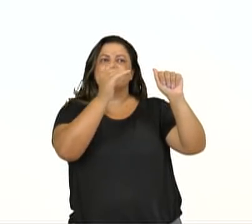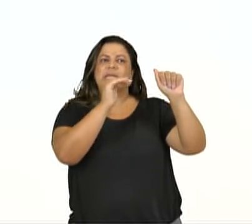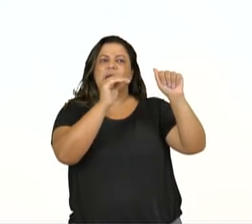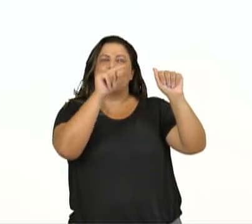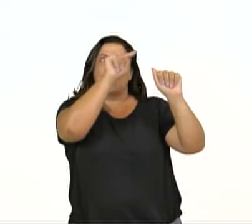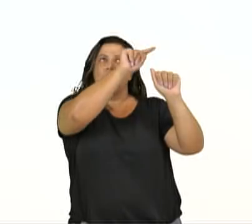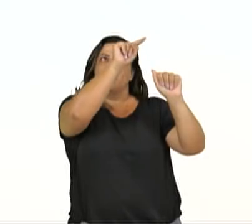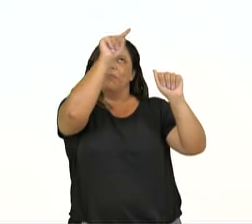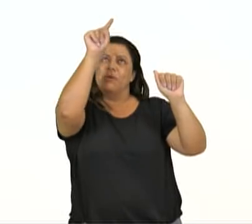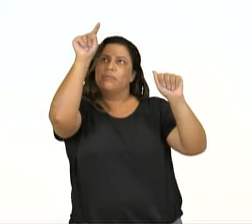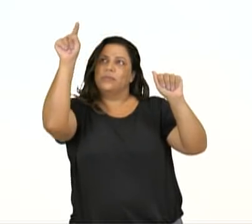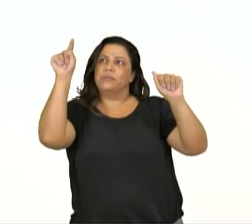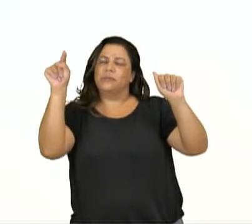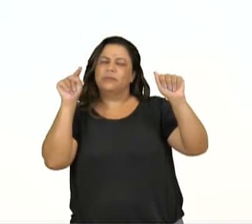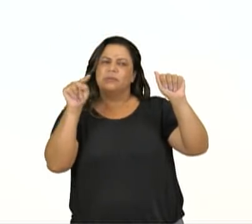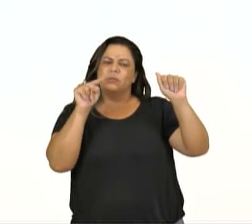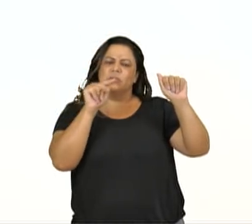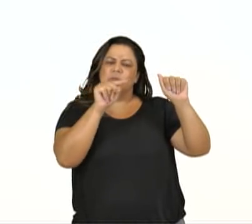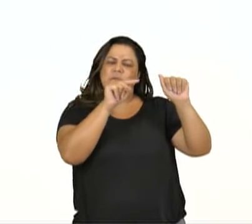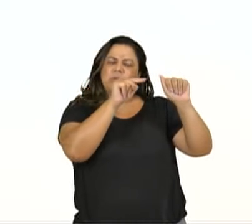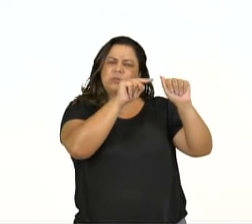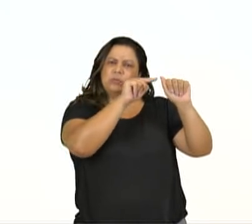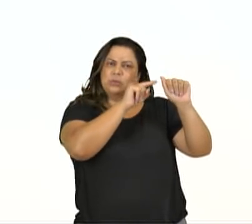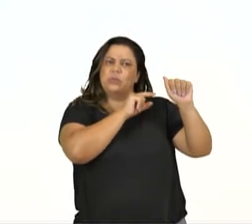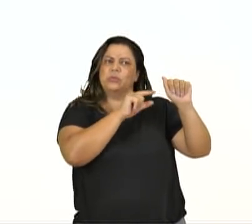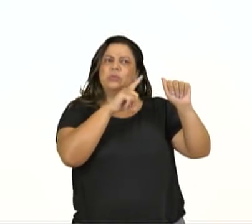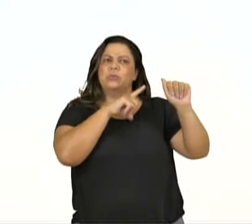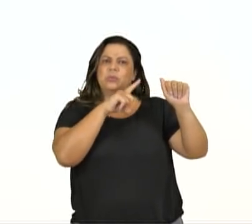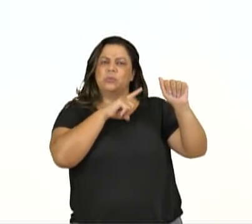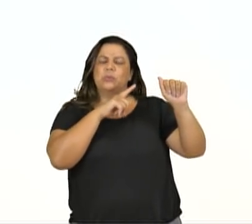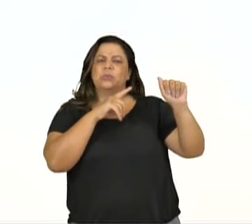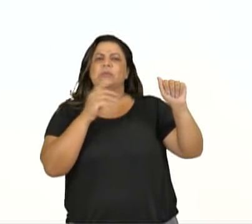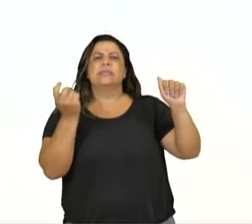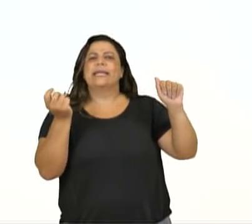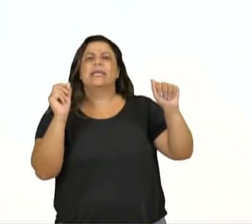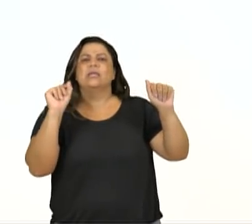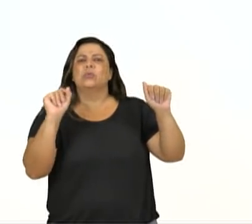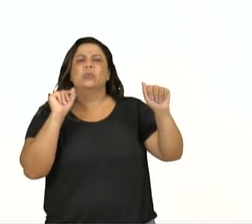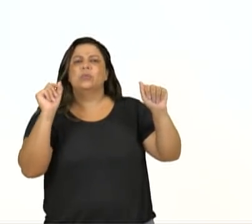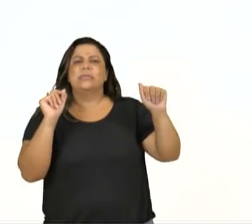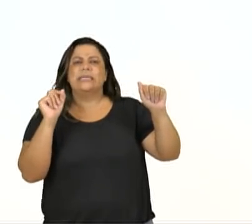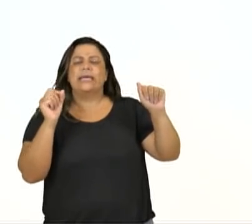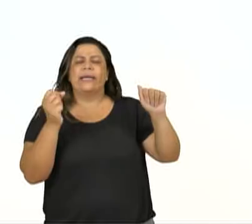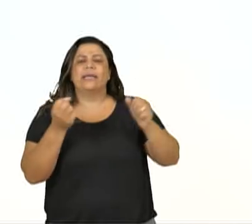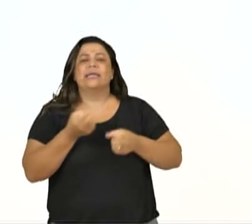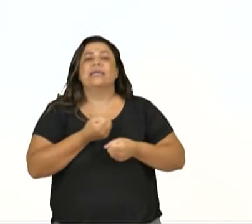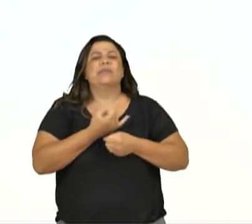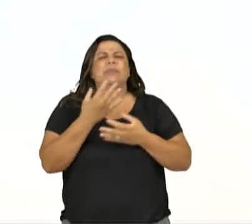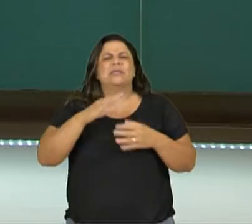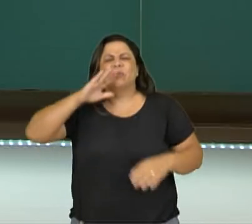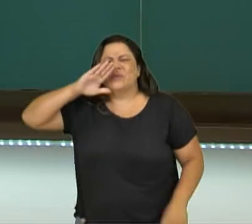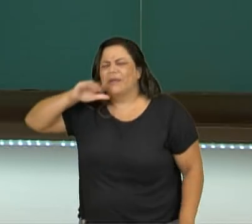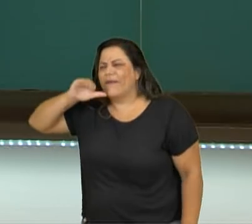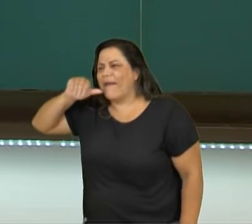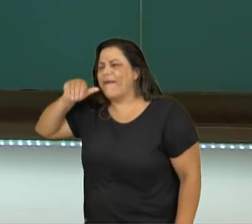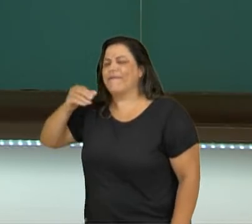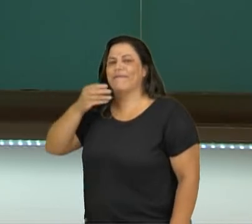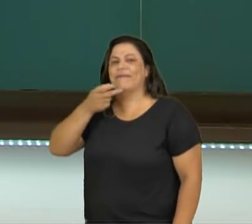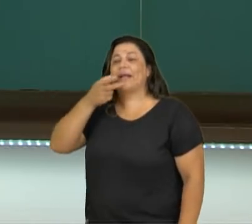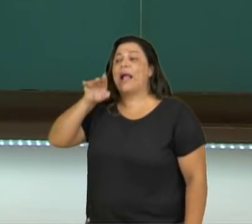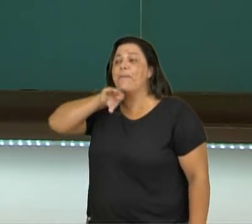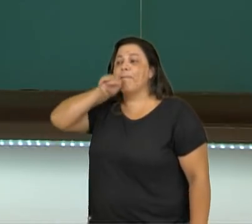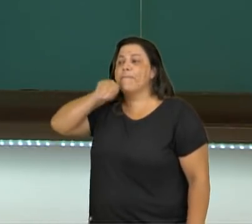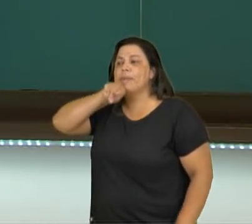pontinhos. Esses pontilhados que constituem esse balão, eles fazem o quê? Eles expressam um sussurro, quando alguém quer falar